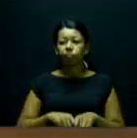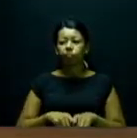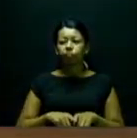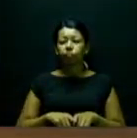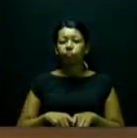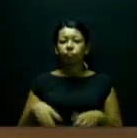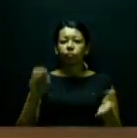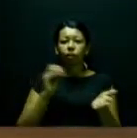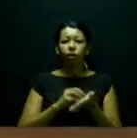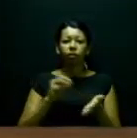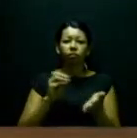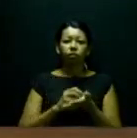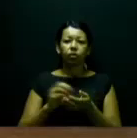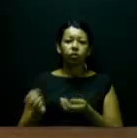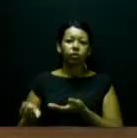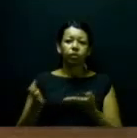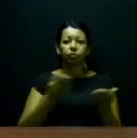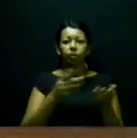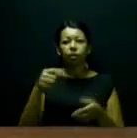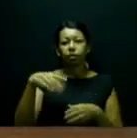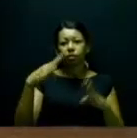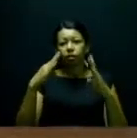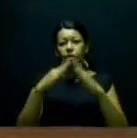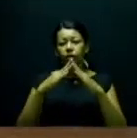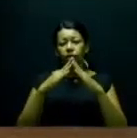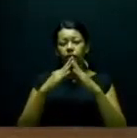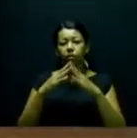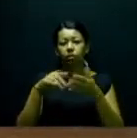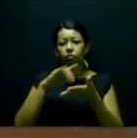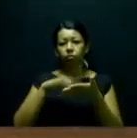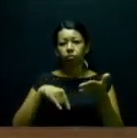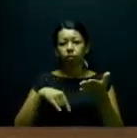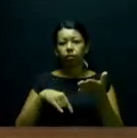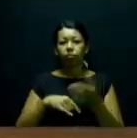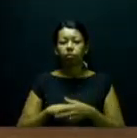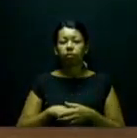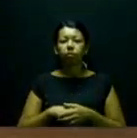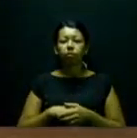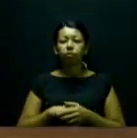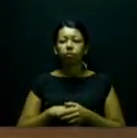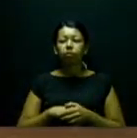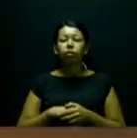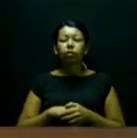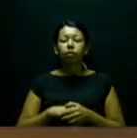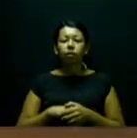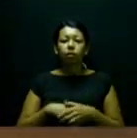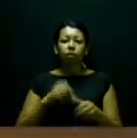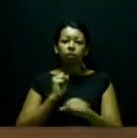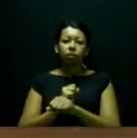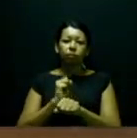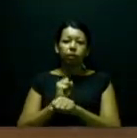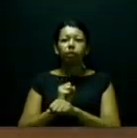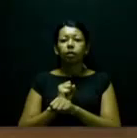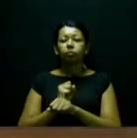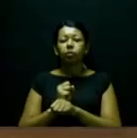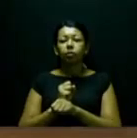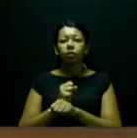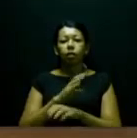a ausência de encaminhar esta casa alguns documentos que ficaram de encaminhar e não foram